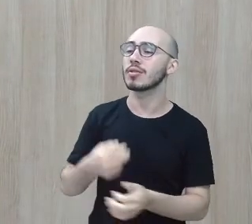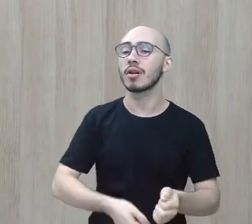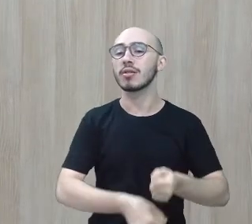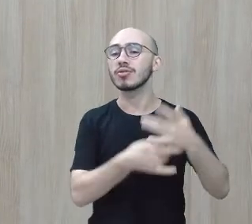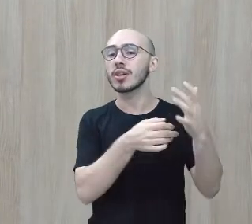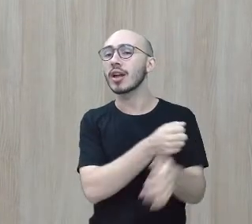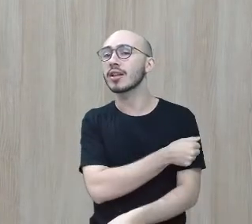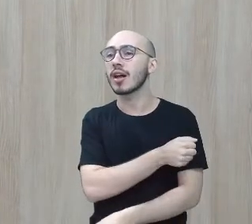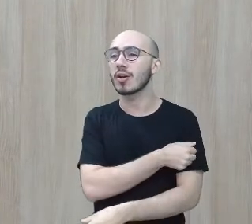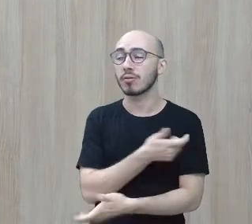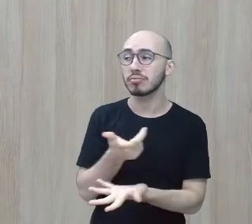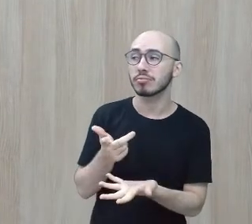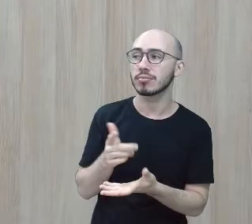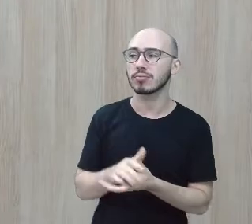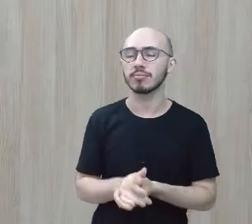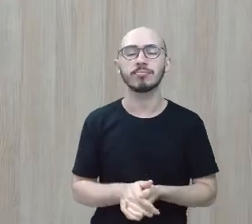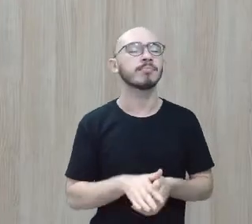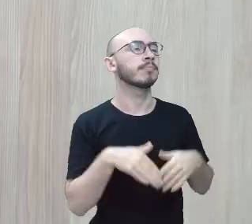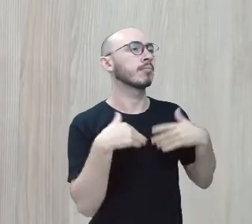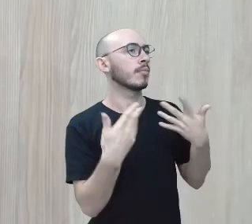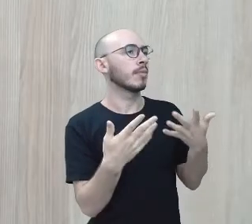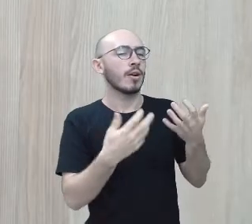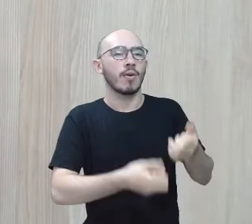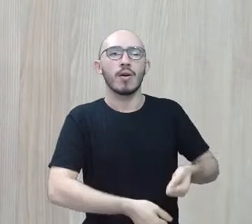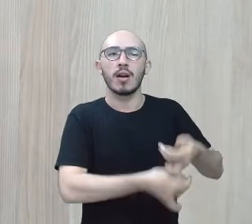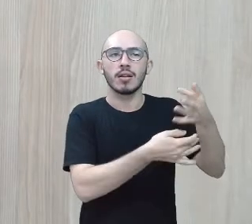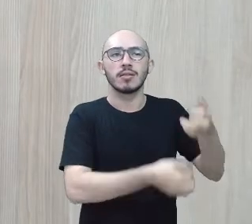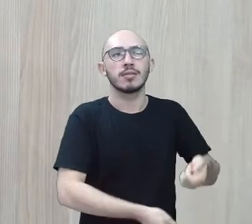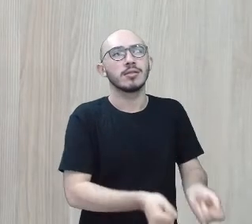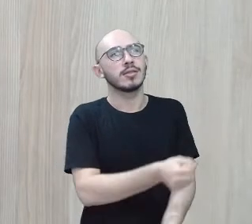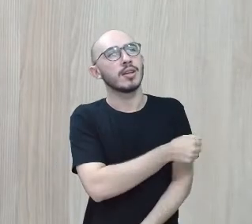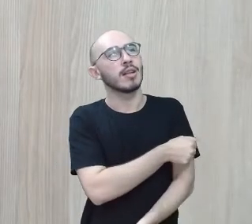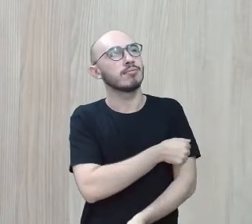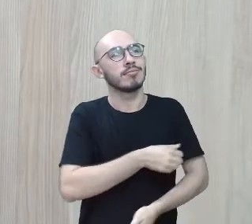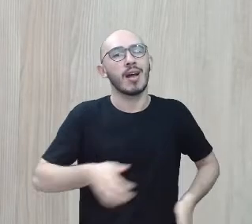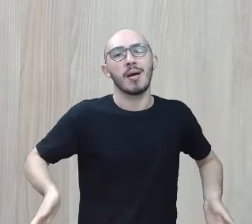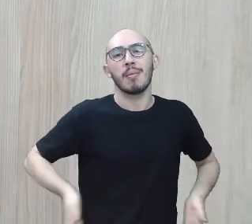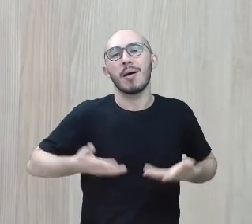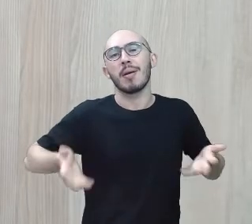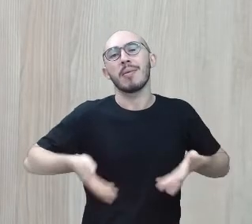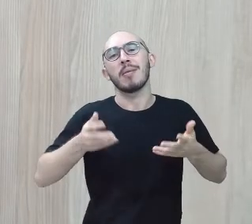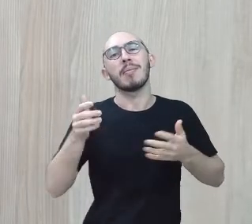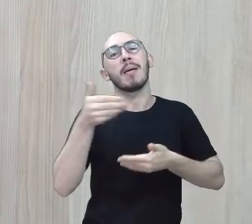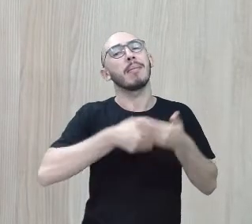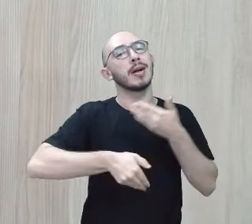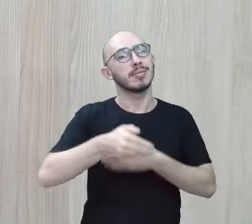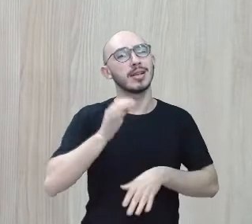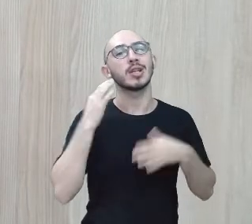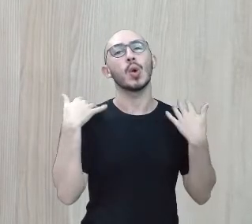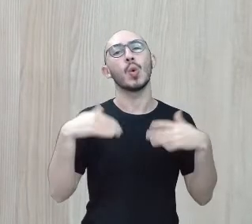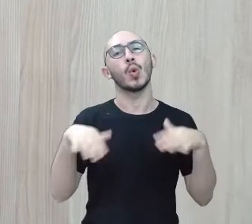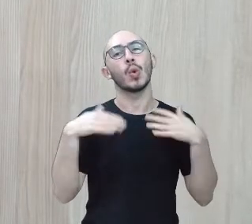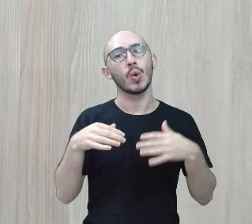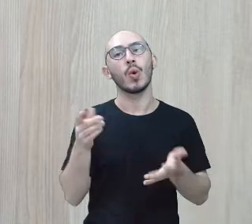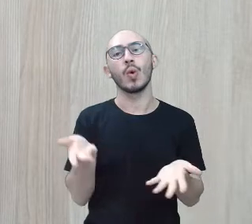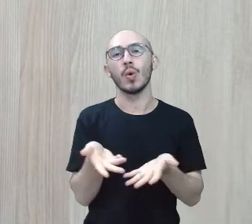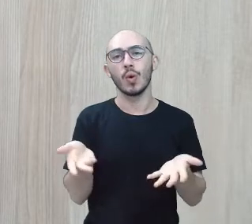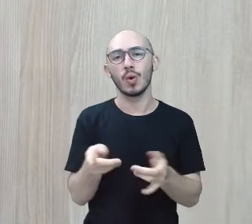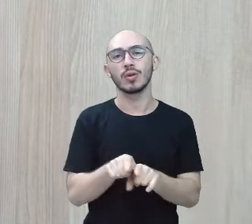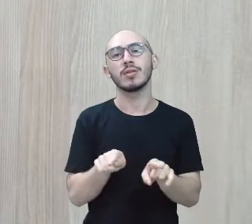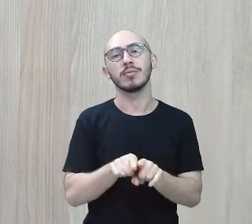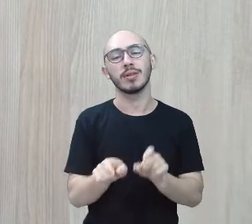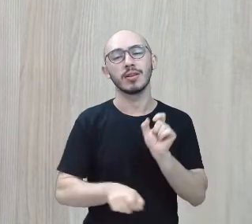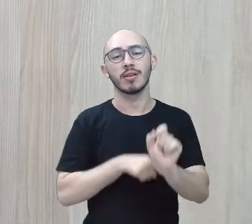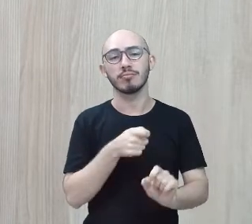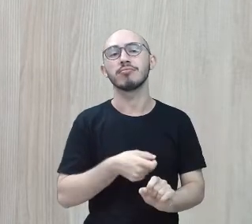alunos no chat? Menina, animadíssimo, vice, que chat animado e com muita participação hoje. Eu estava aqui falando com